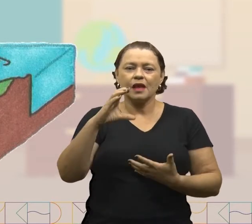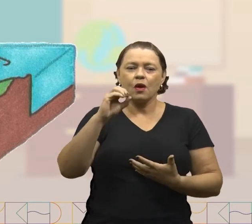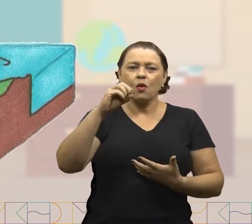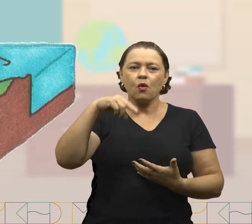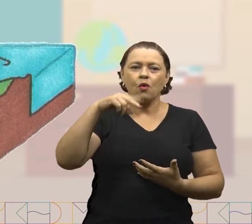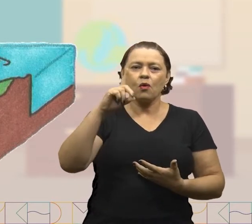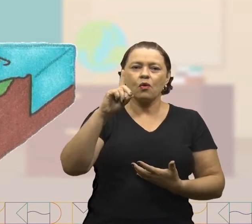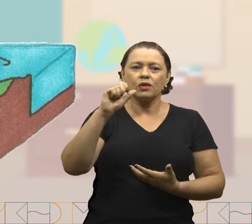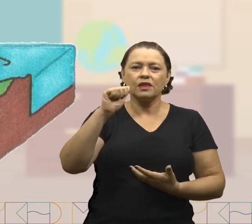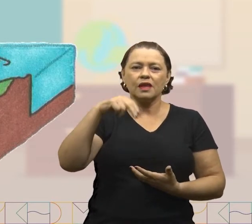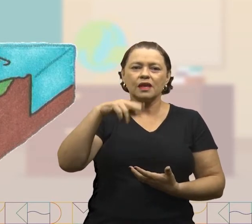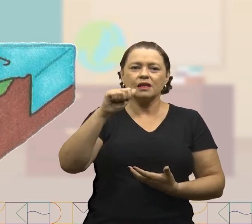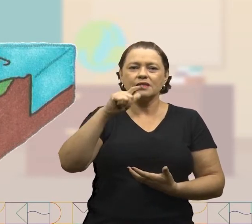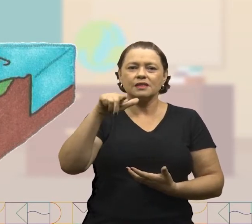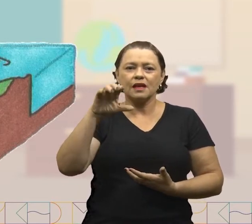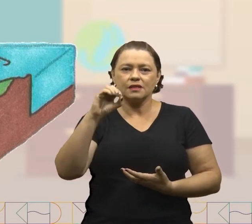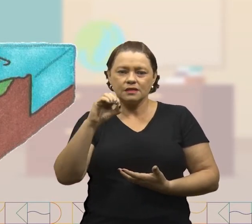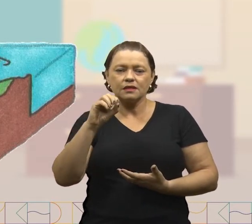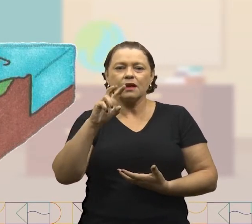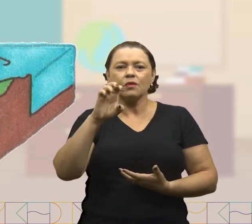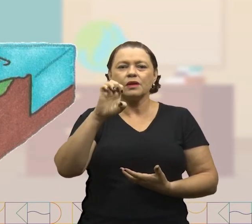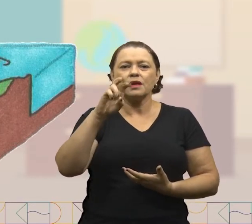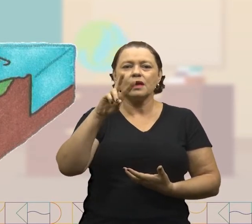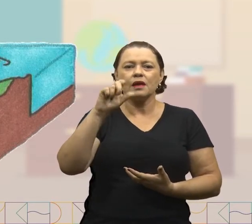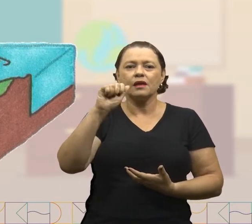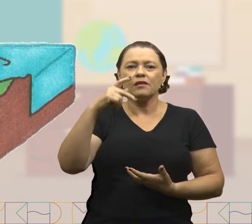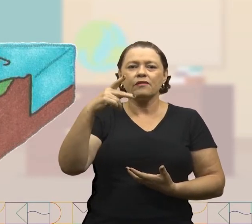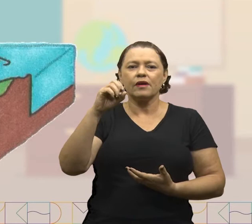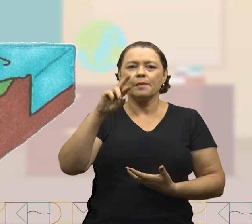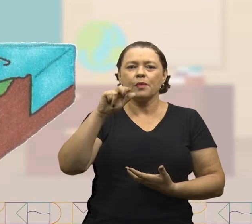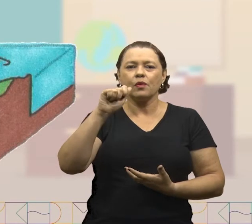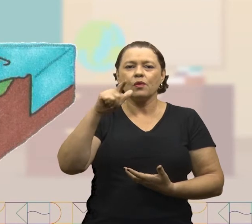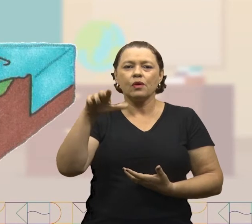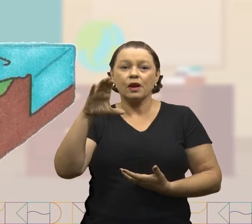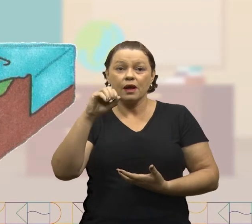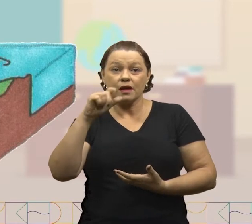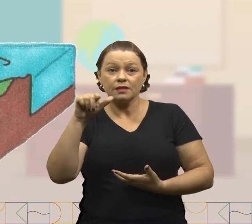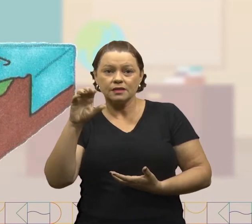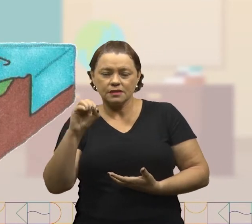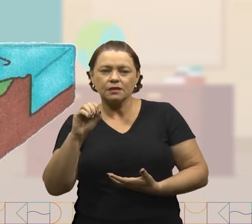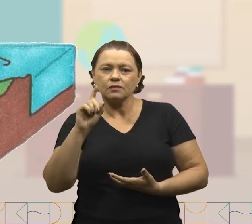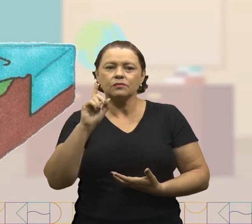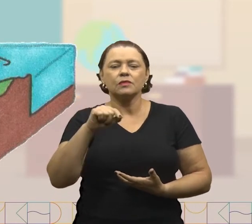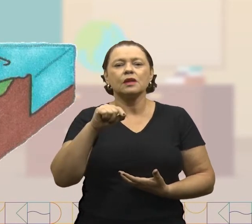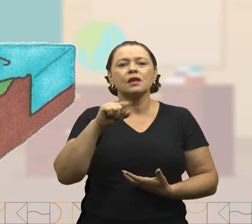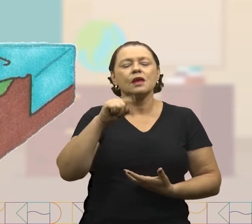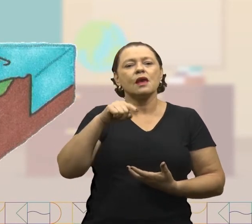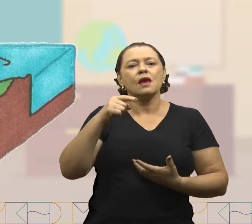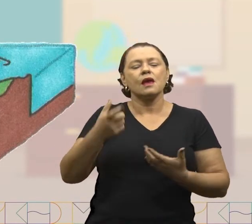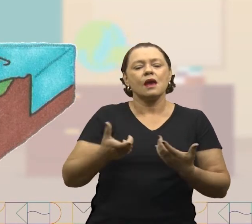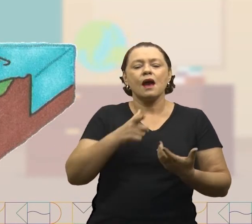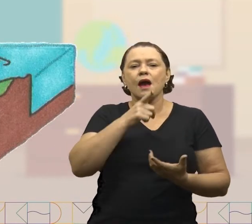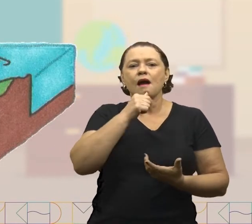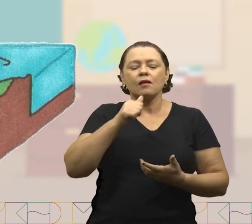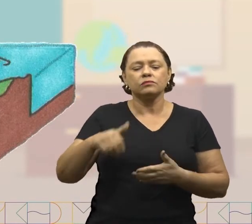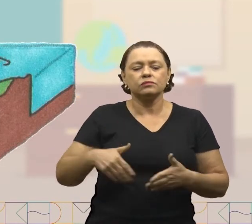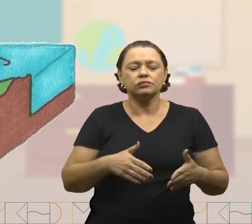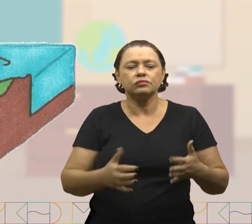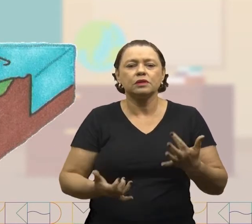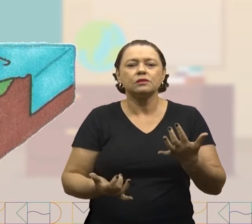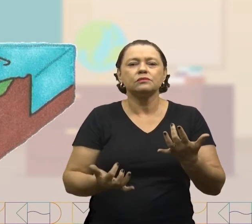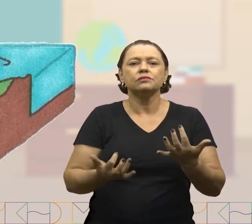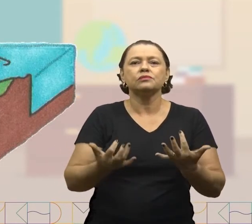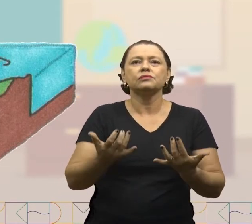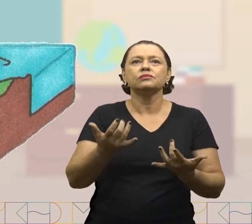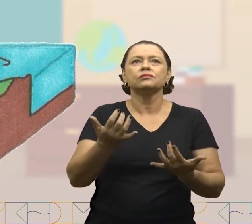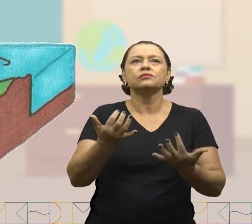Condensação e evaporação. A evaporação, que é a água que sai dos rios, oceanos,